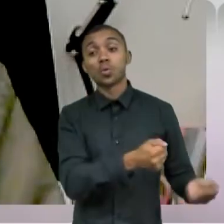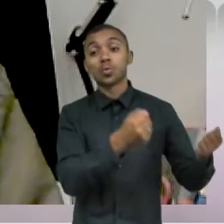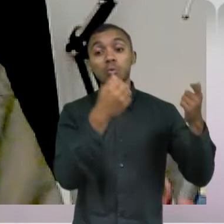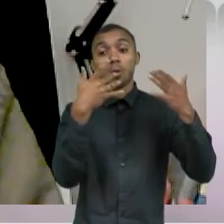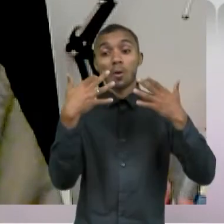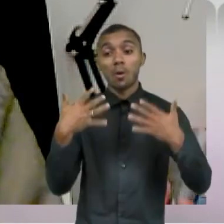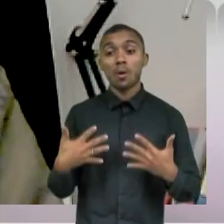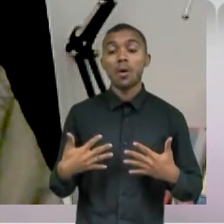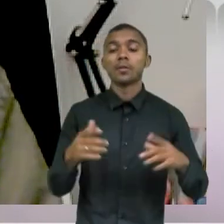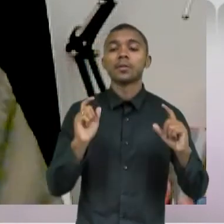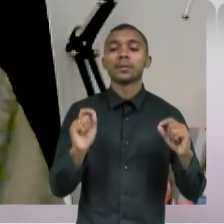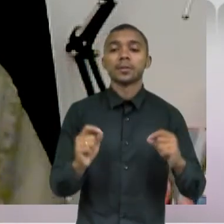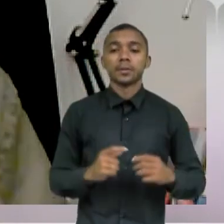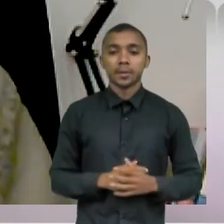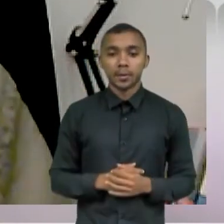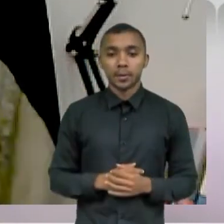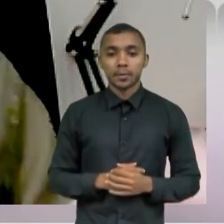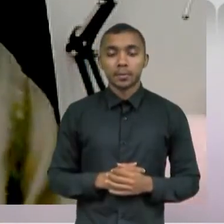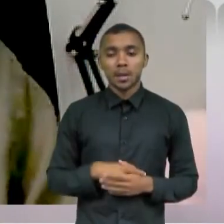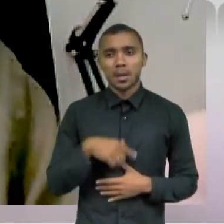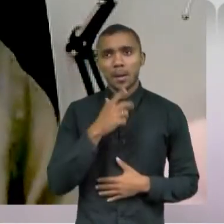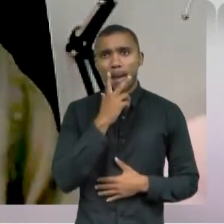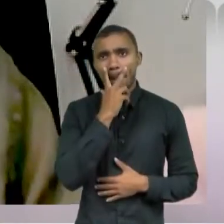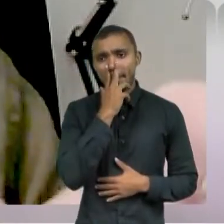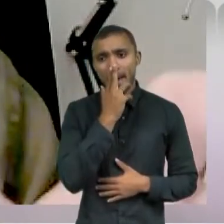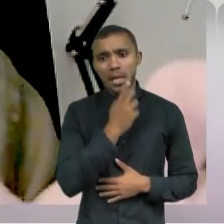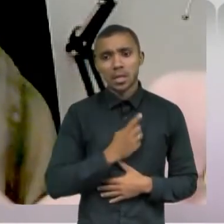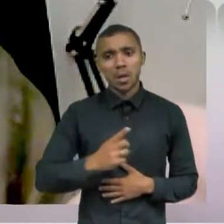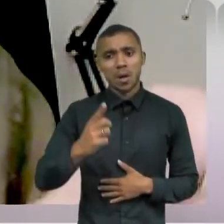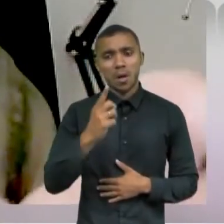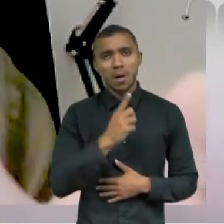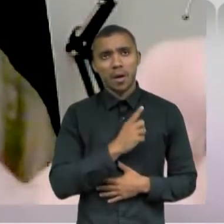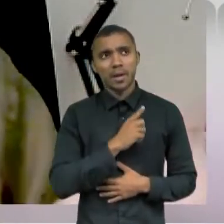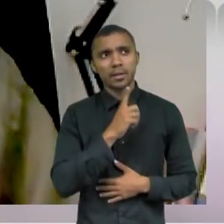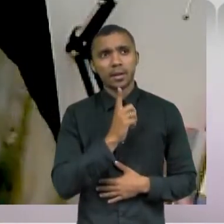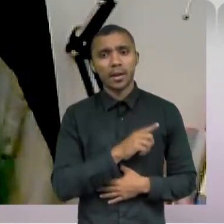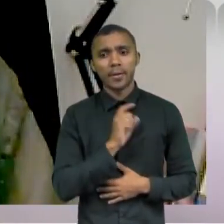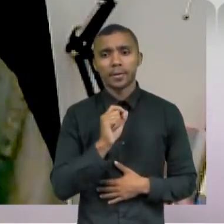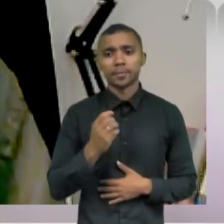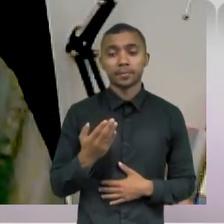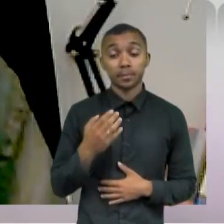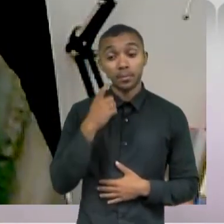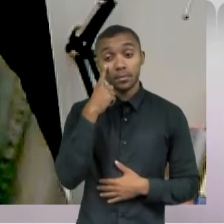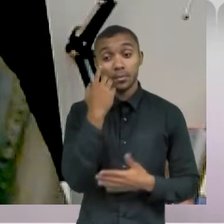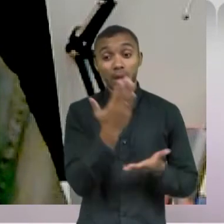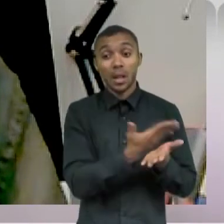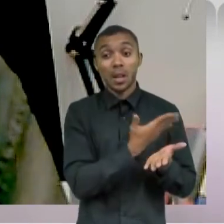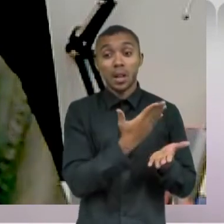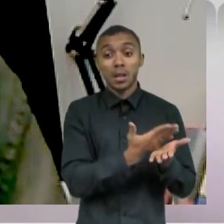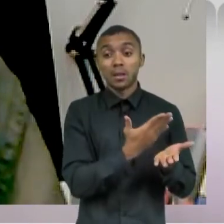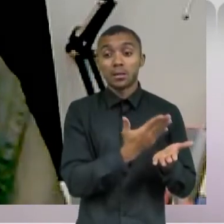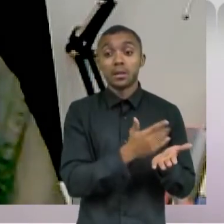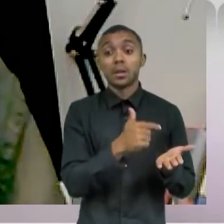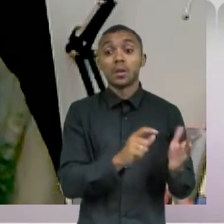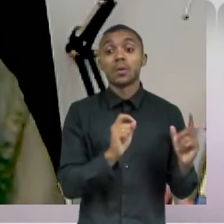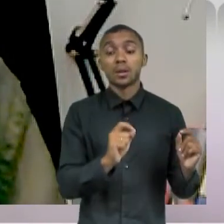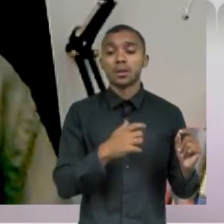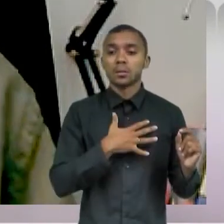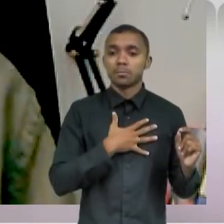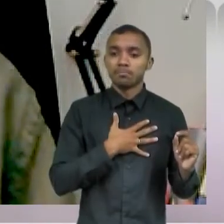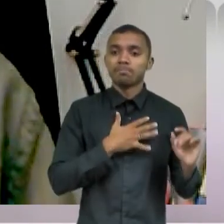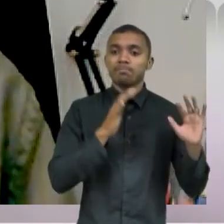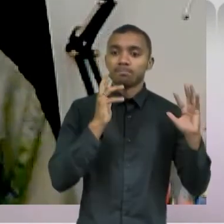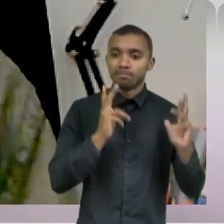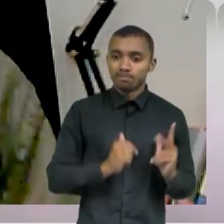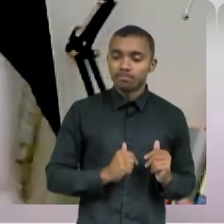seja, de que parece que nós estamos acompanhando Ratzinger naquele prólogo ali do livro, é uma coisa que eu gosto de fazer em